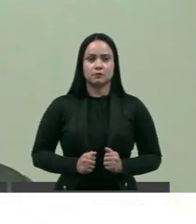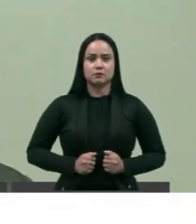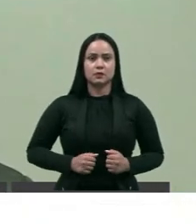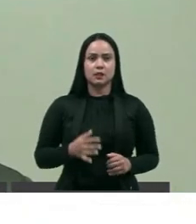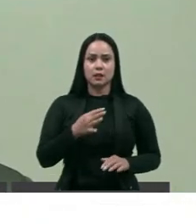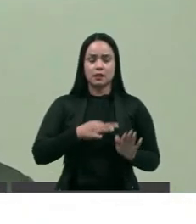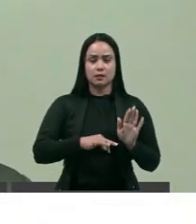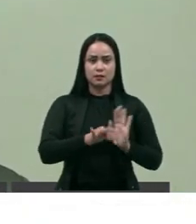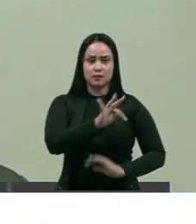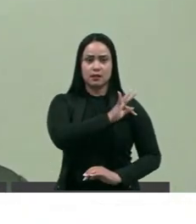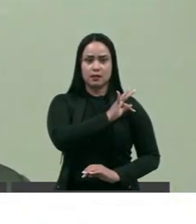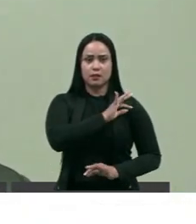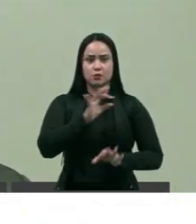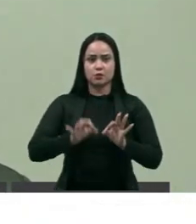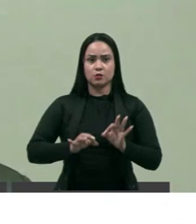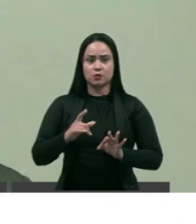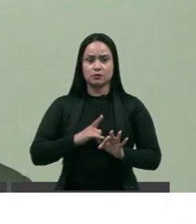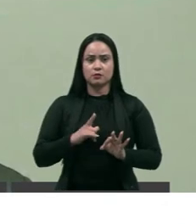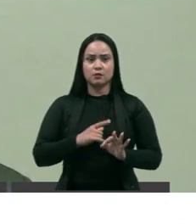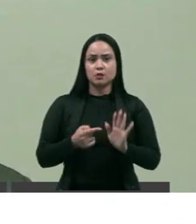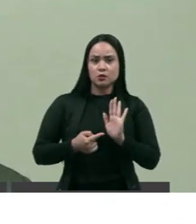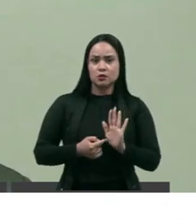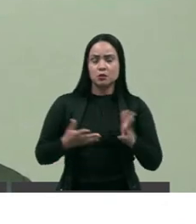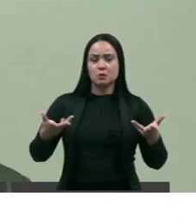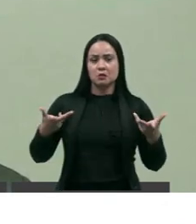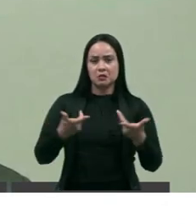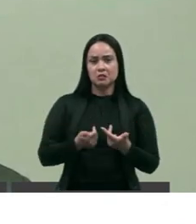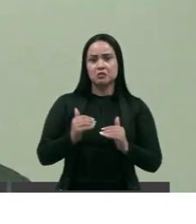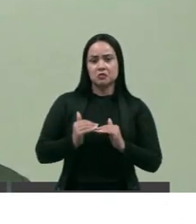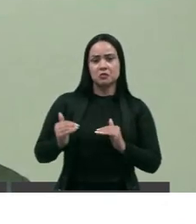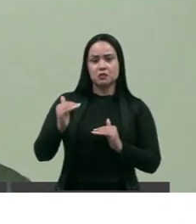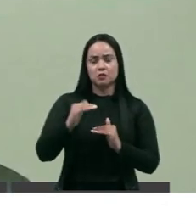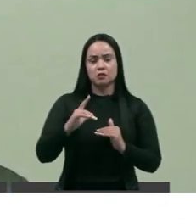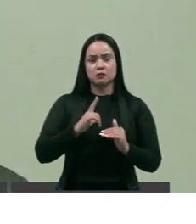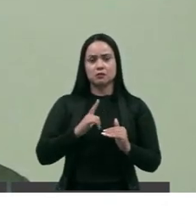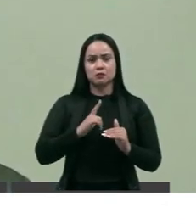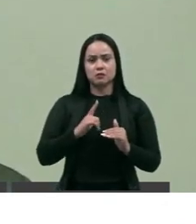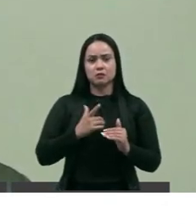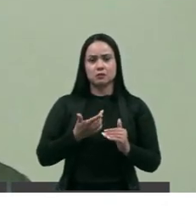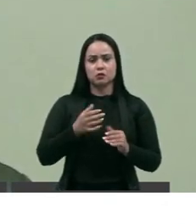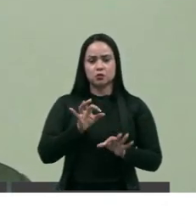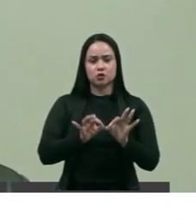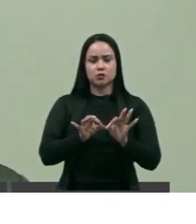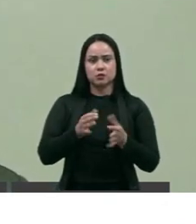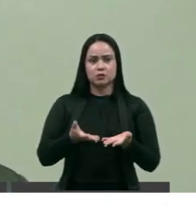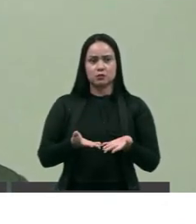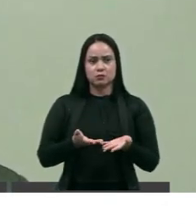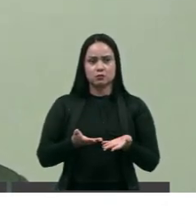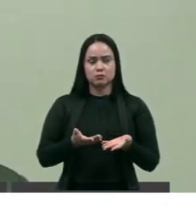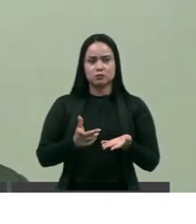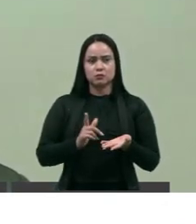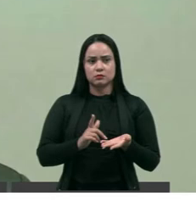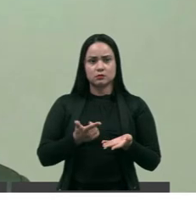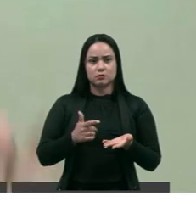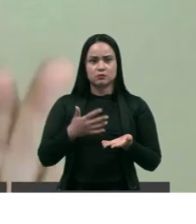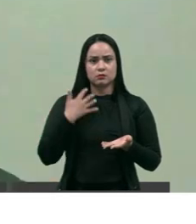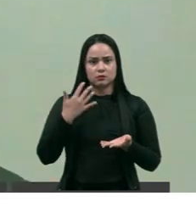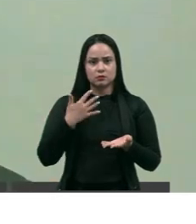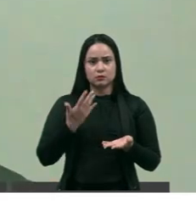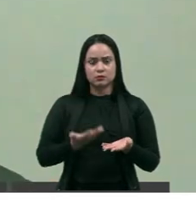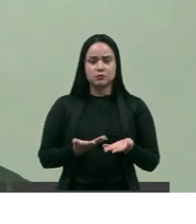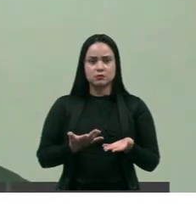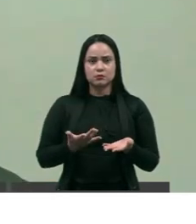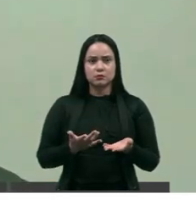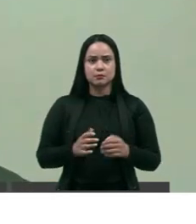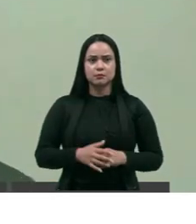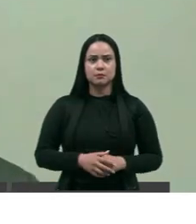jurídica, colocaria em risco a qualidade e excelência exigidas para o exercício da jurisdição. Isso não se discute.